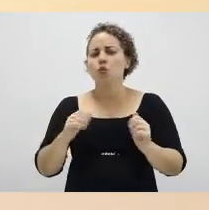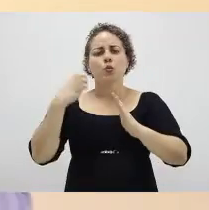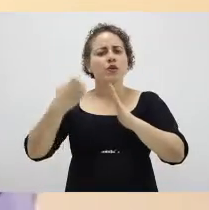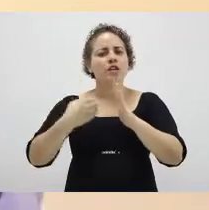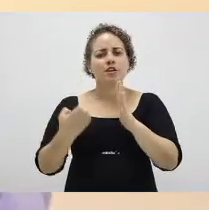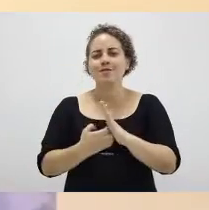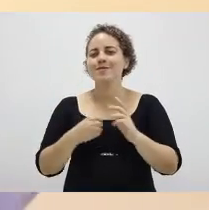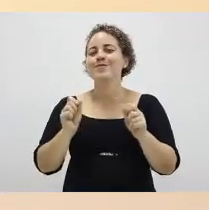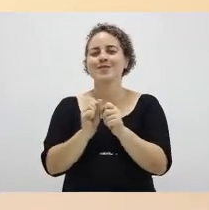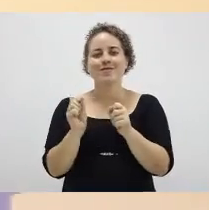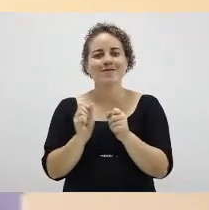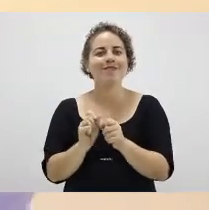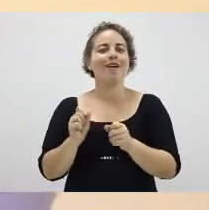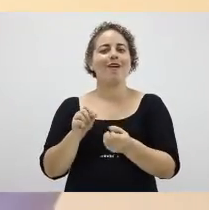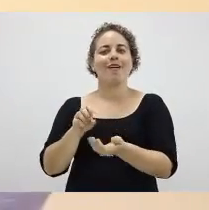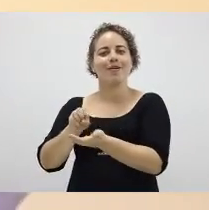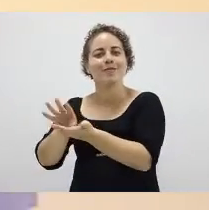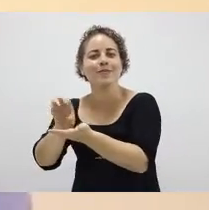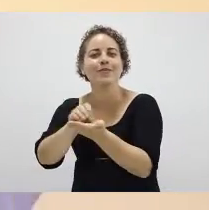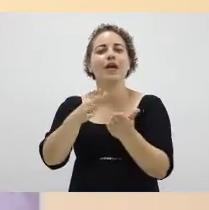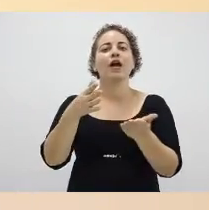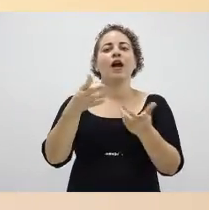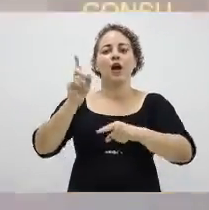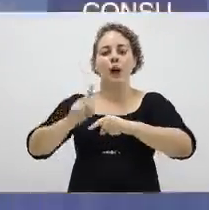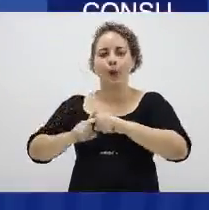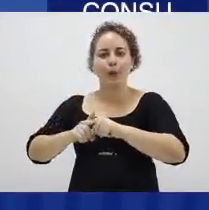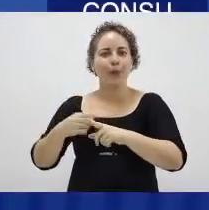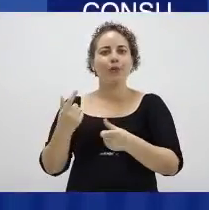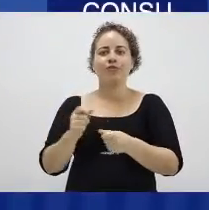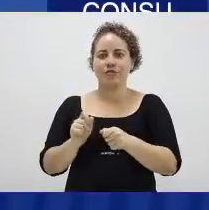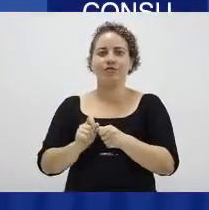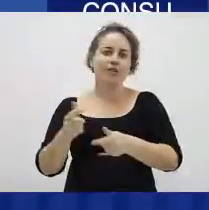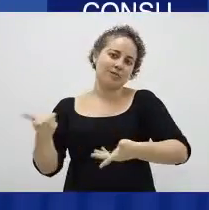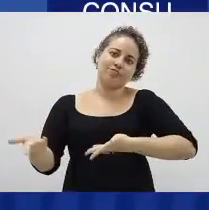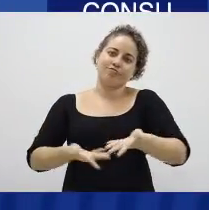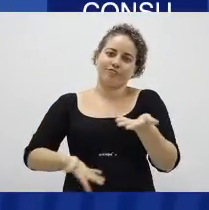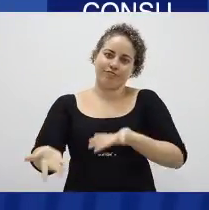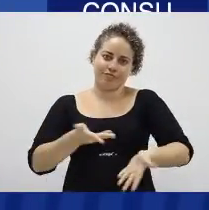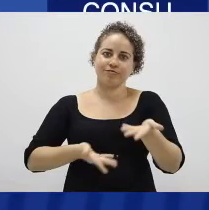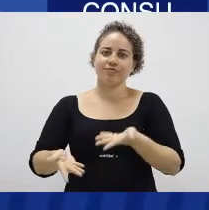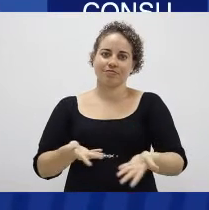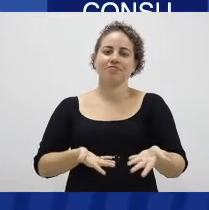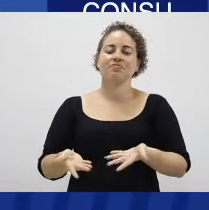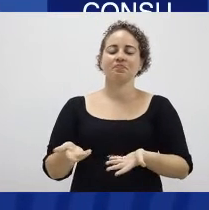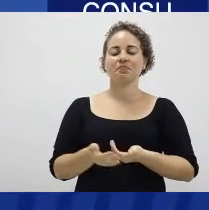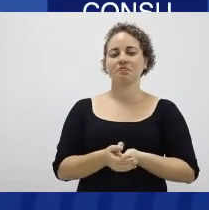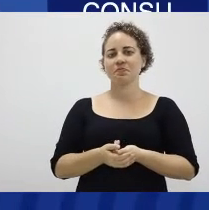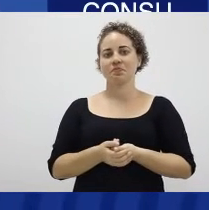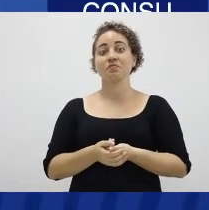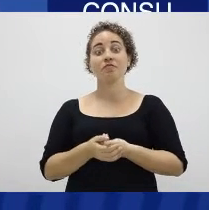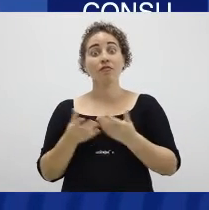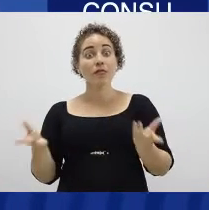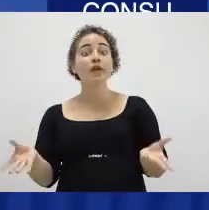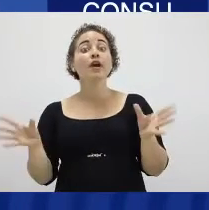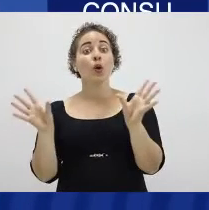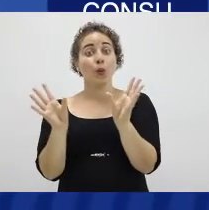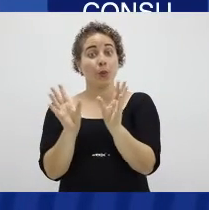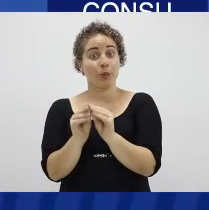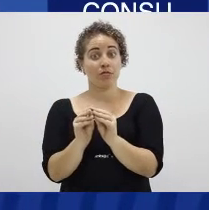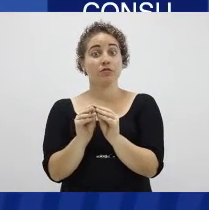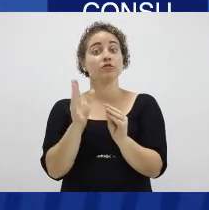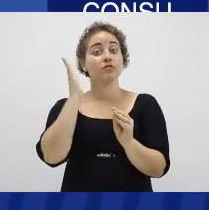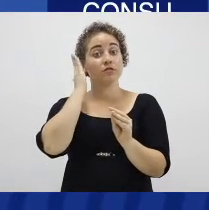para viabilizar, para entregar um produto, para entregar um serviço. Nesse contexto, eu acho que é importante